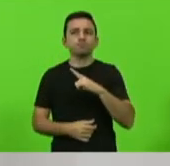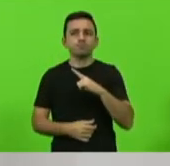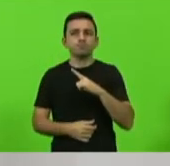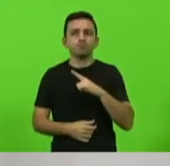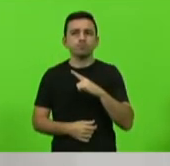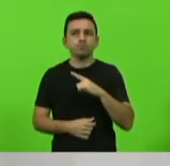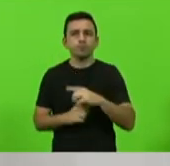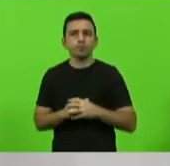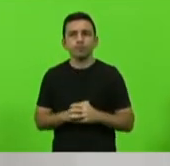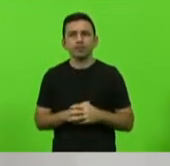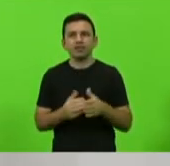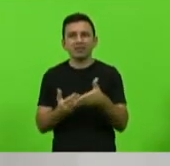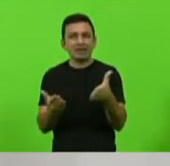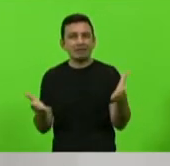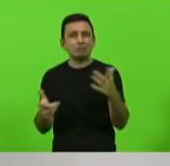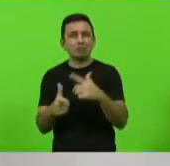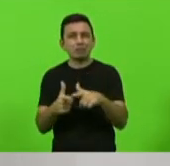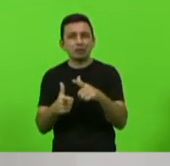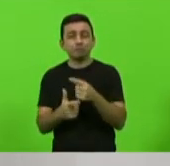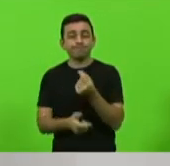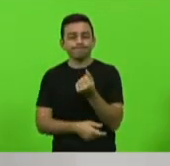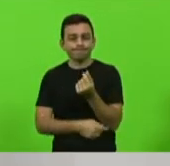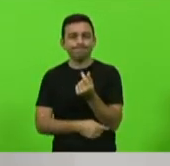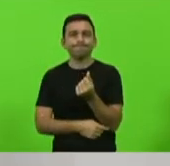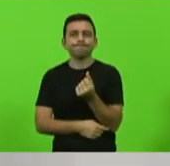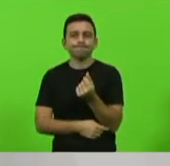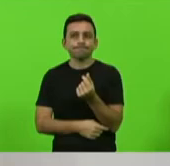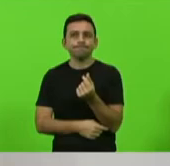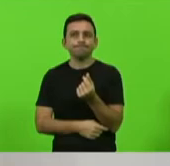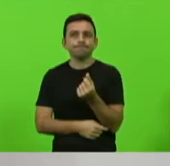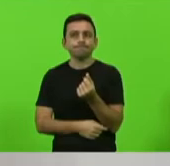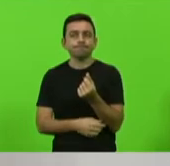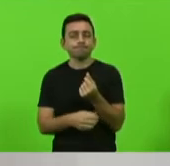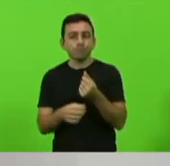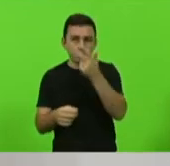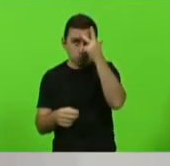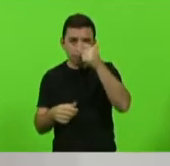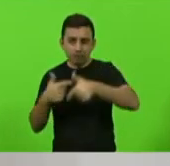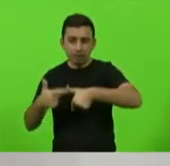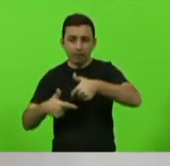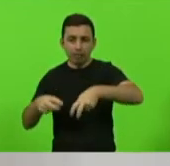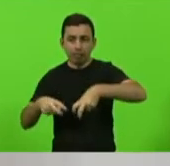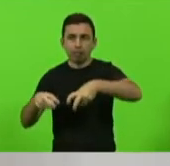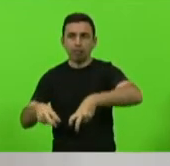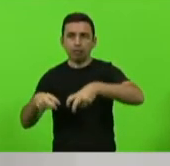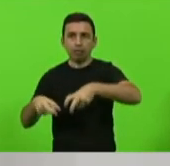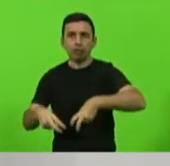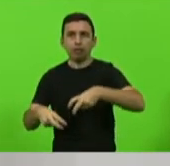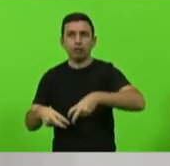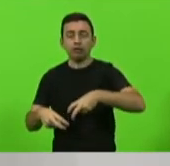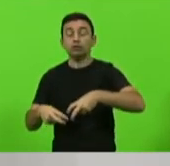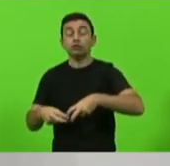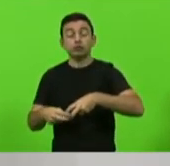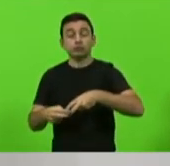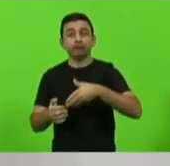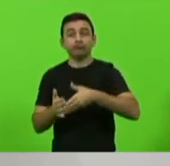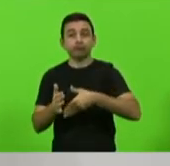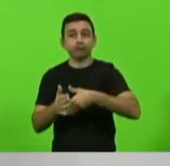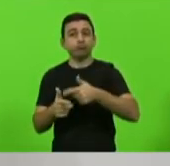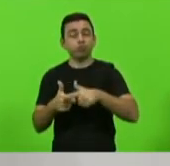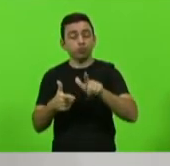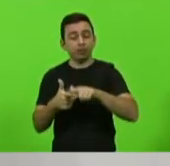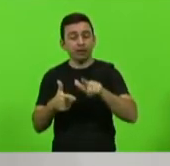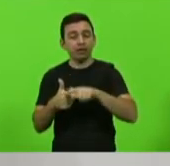As condições financeiras dos produtores estão bem atingidas. E a gente